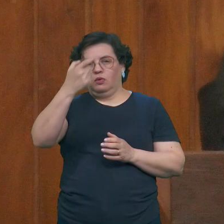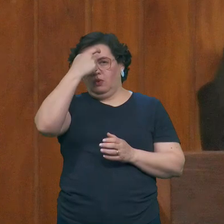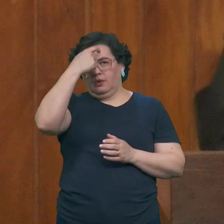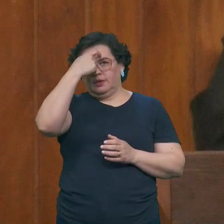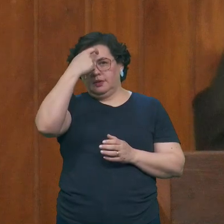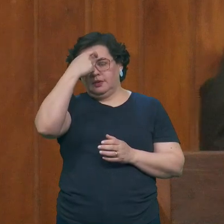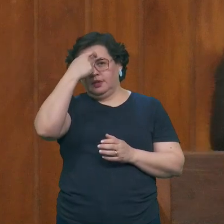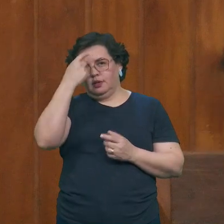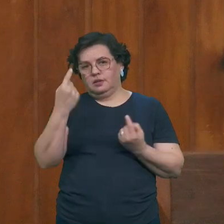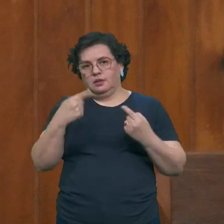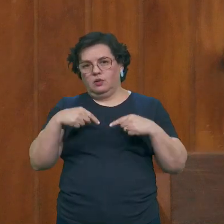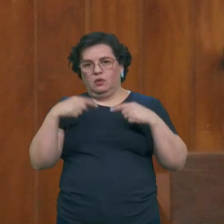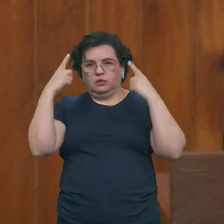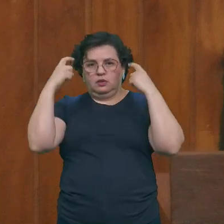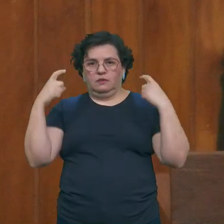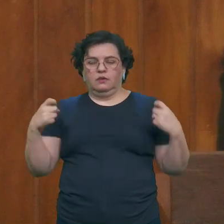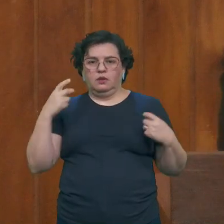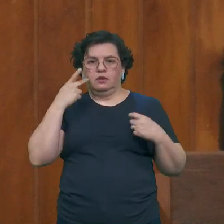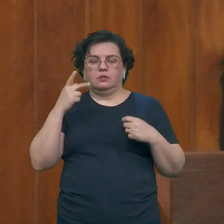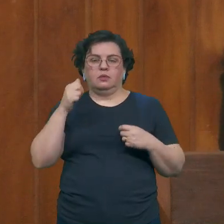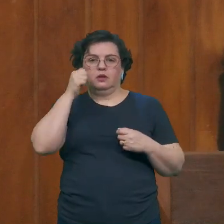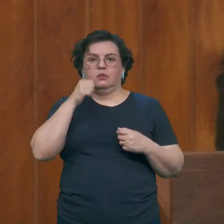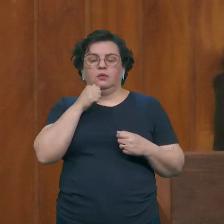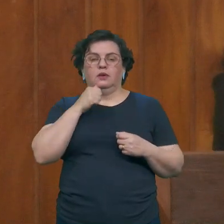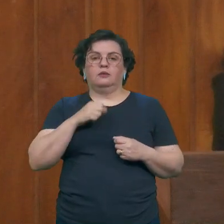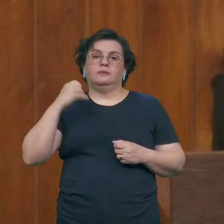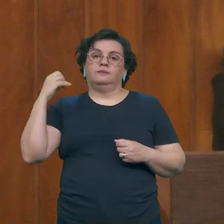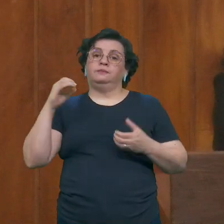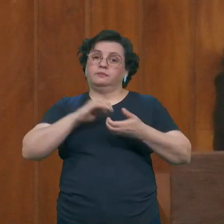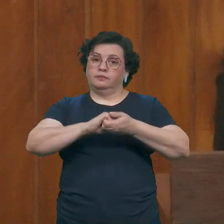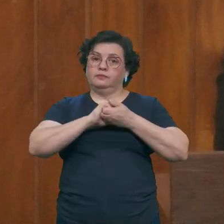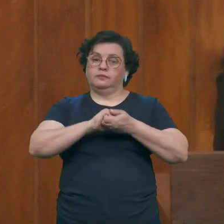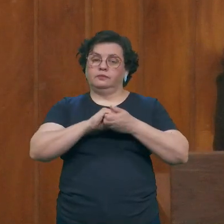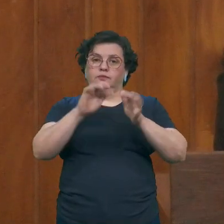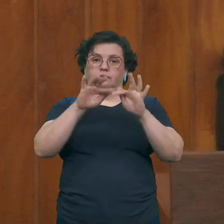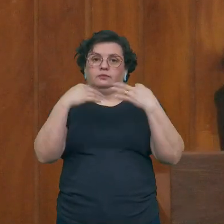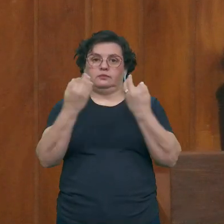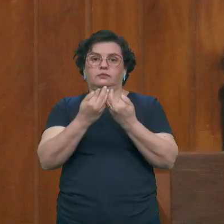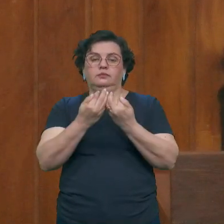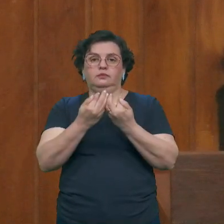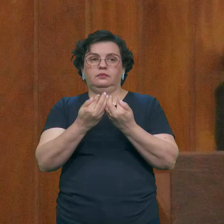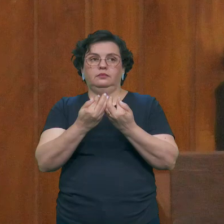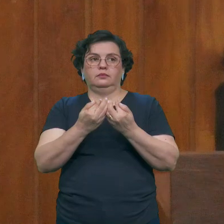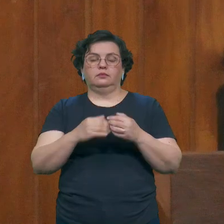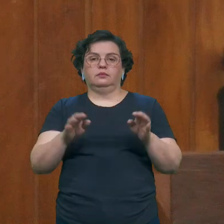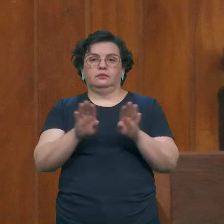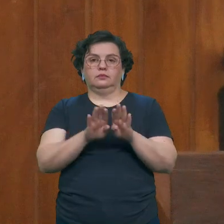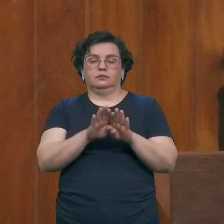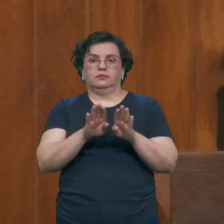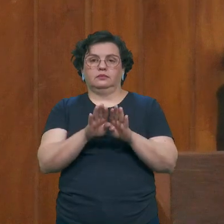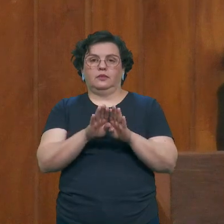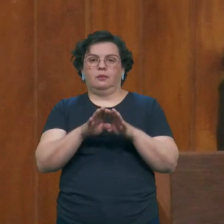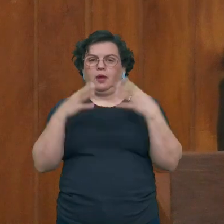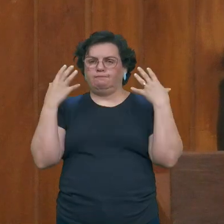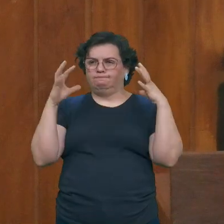presentes. Cumprimentar os familiares das homenageadas, né? Vibrantes, vi